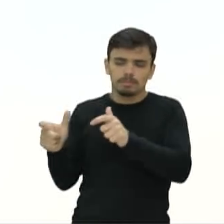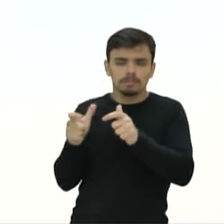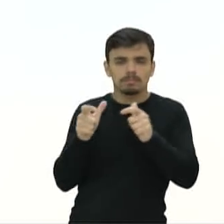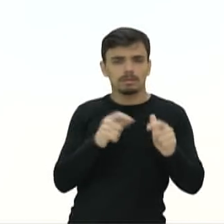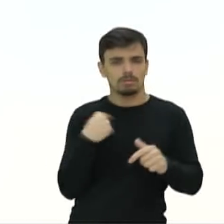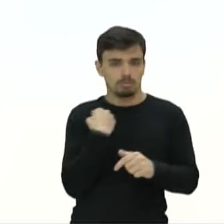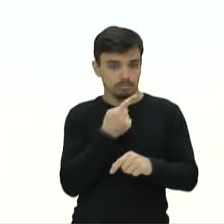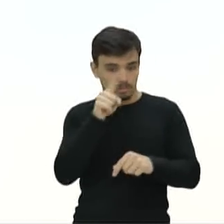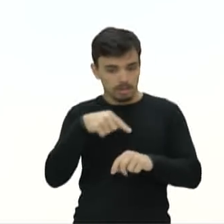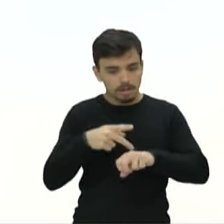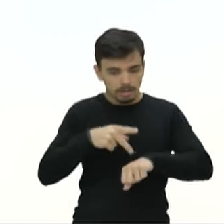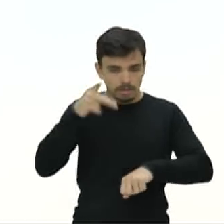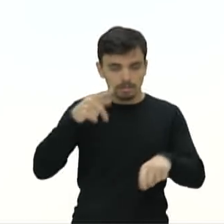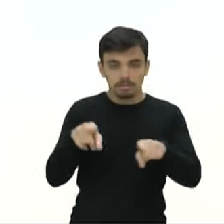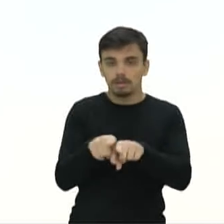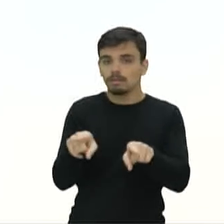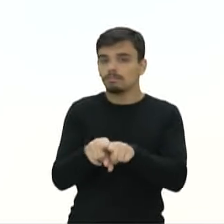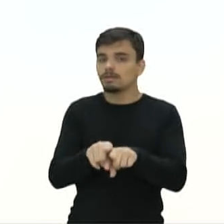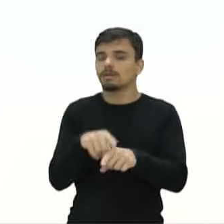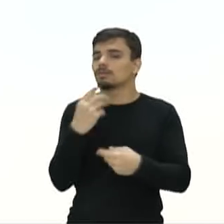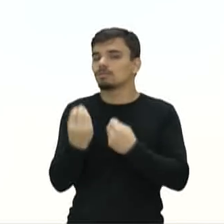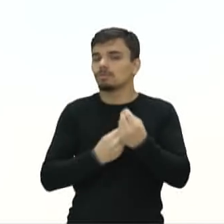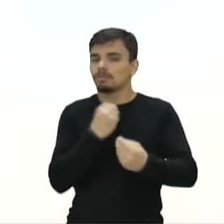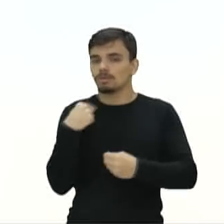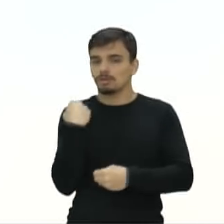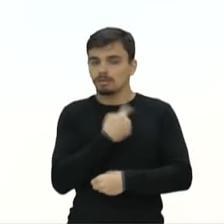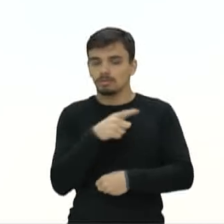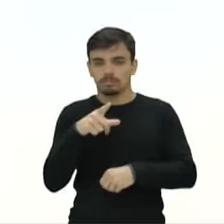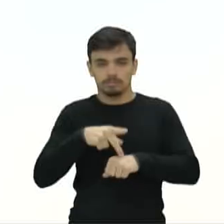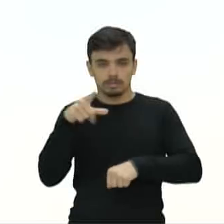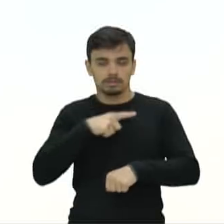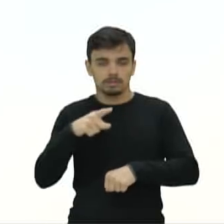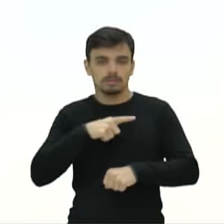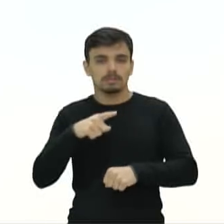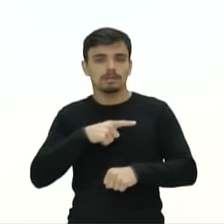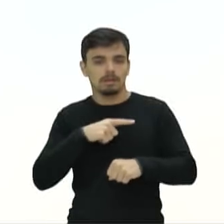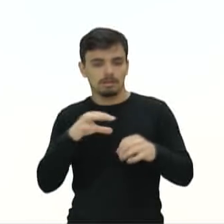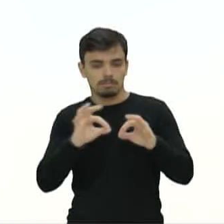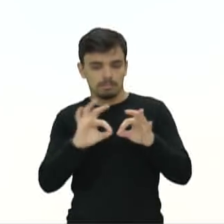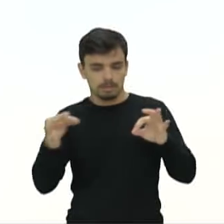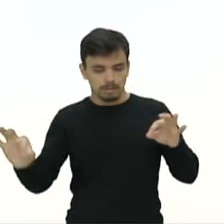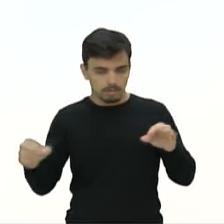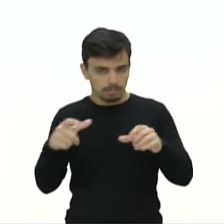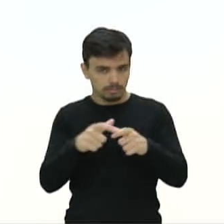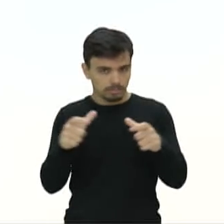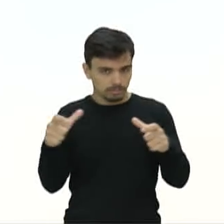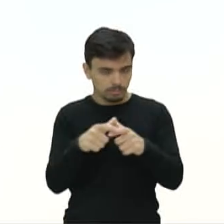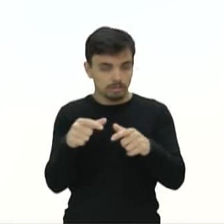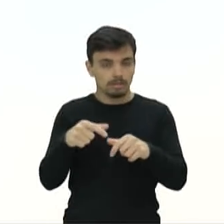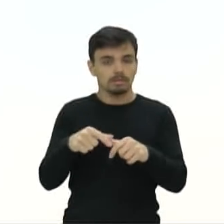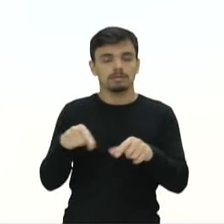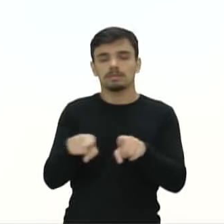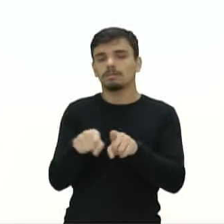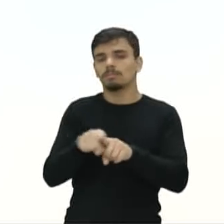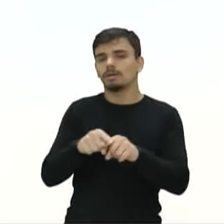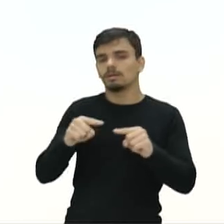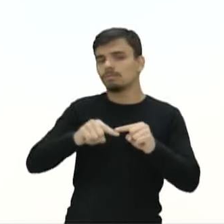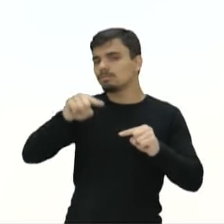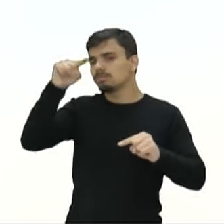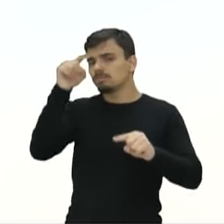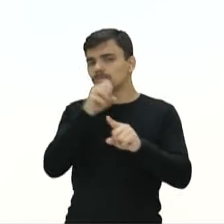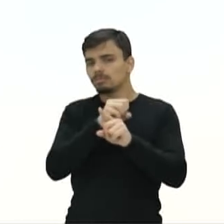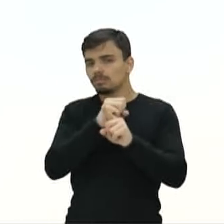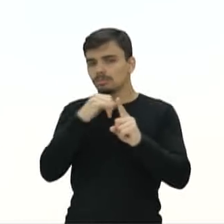bastante grande, e ali está dizendo para você que como o nosso país possui dimensões continentais, e um nível de desenvolvimento social